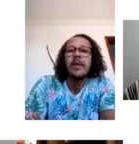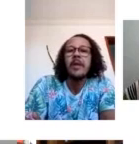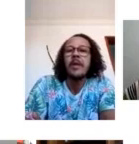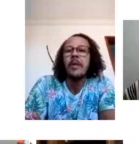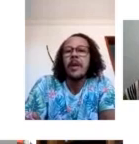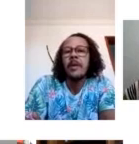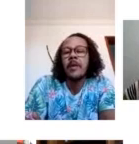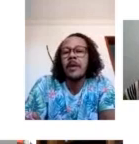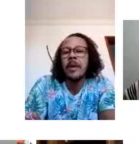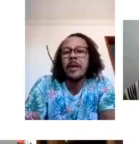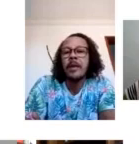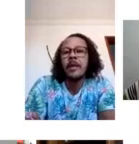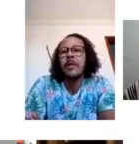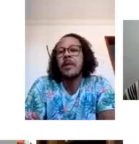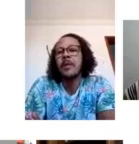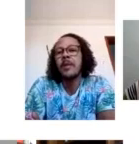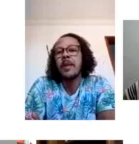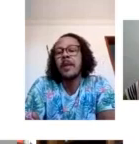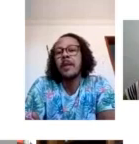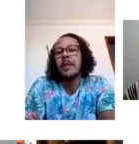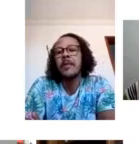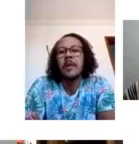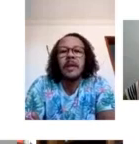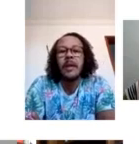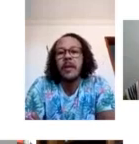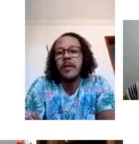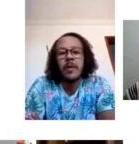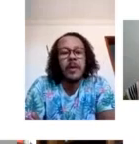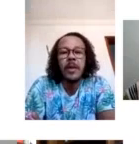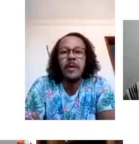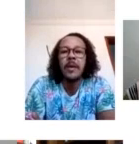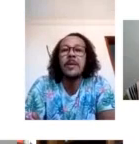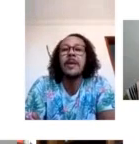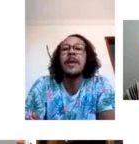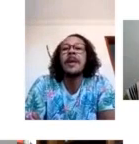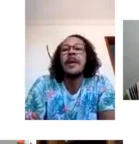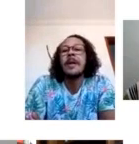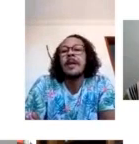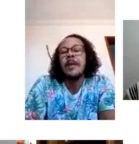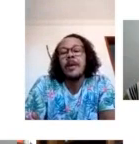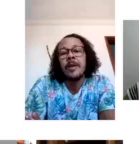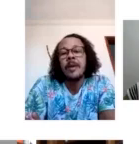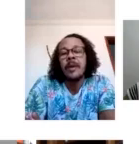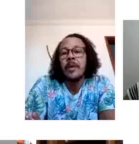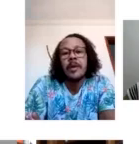rede estadual da educação básica, professores da rede federal ou estadual